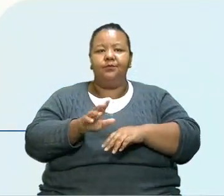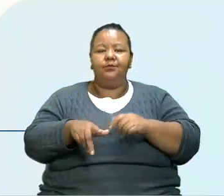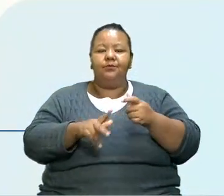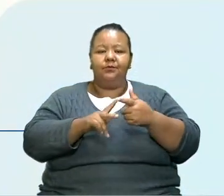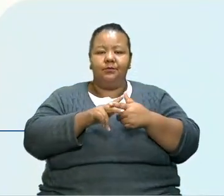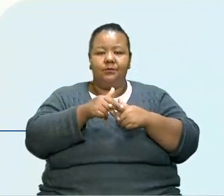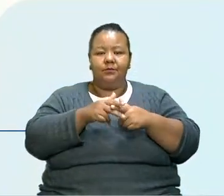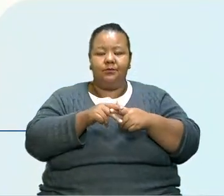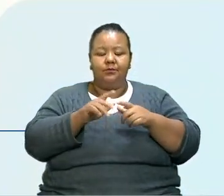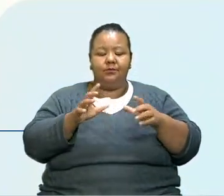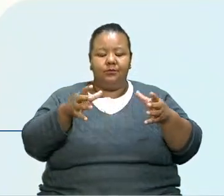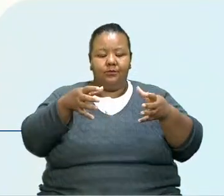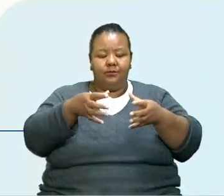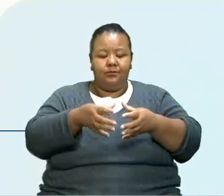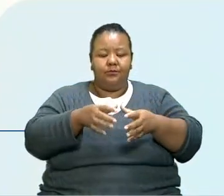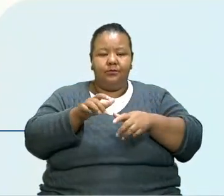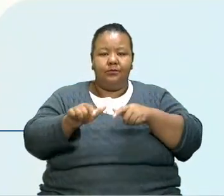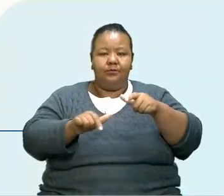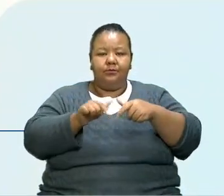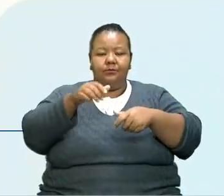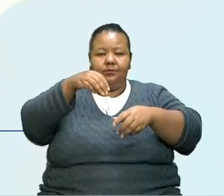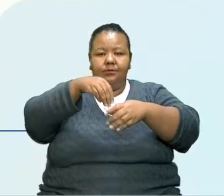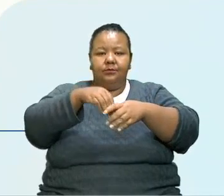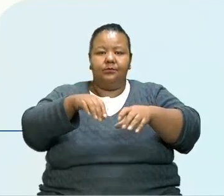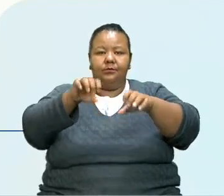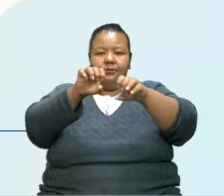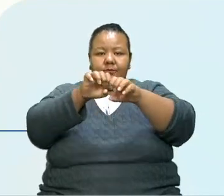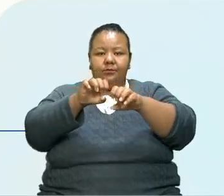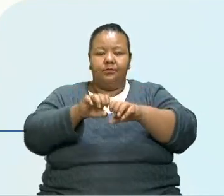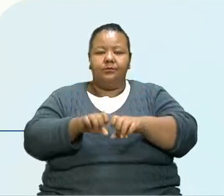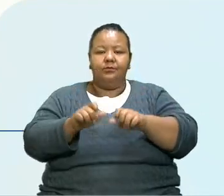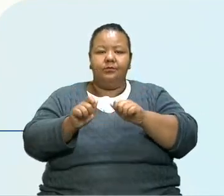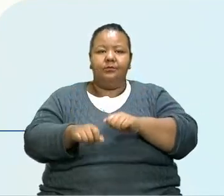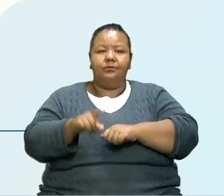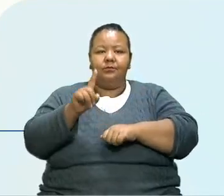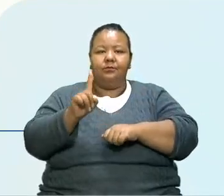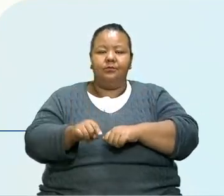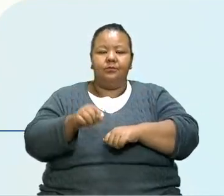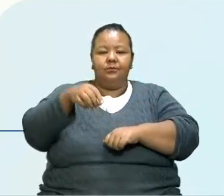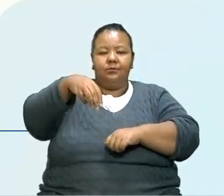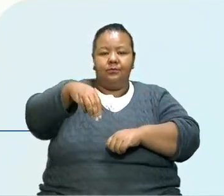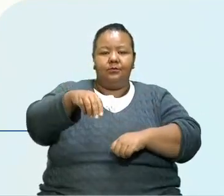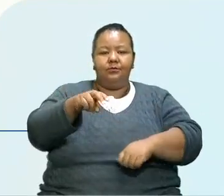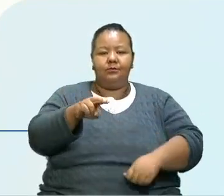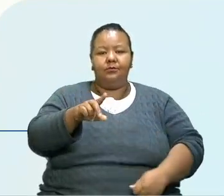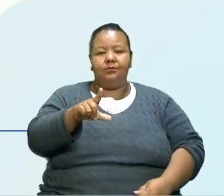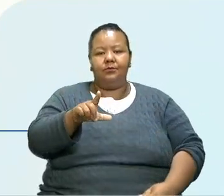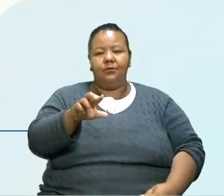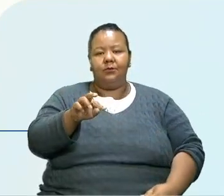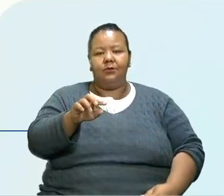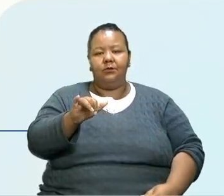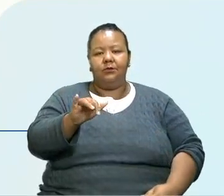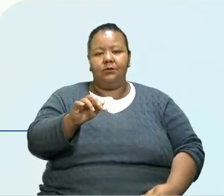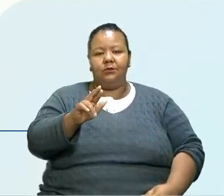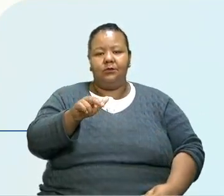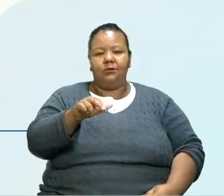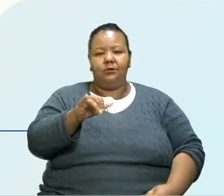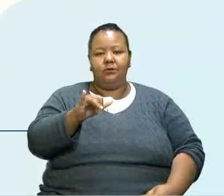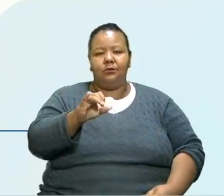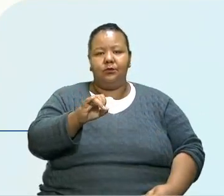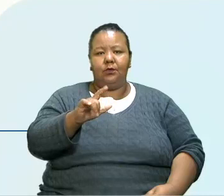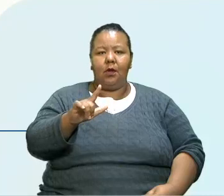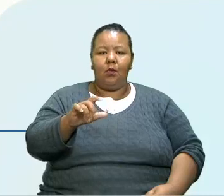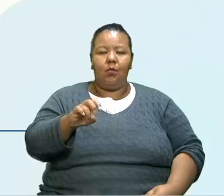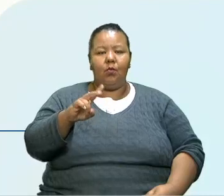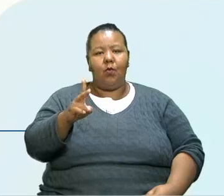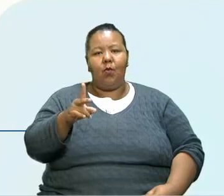de uma equipe de trabalho dentro de uma estrutura, ela pode ser multifuncional ou também permanente.